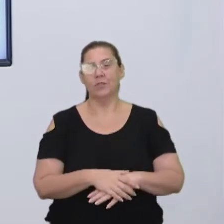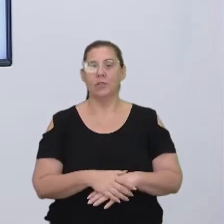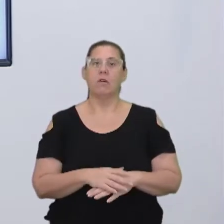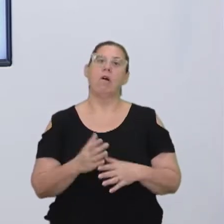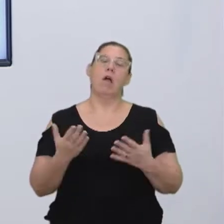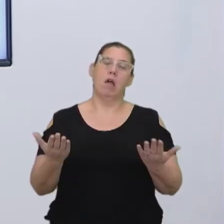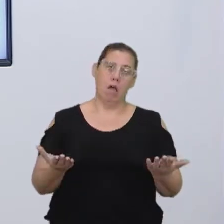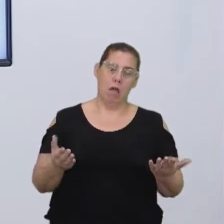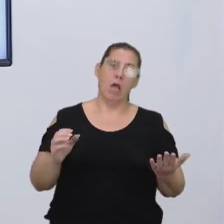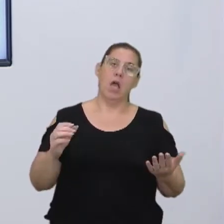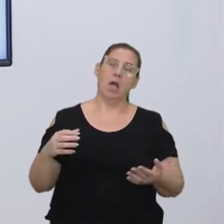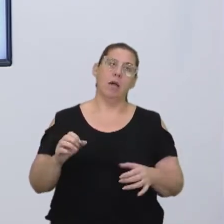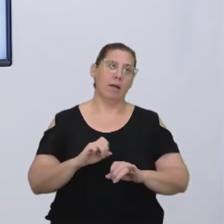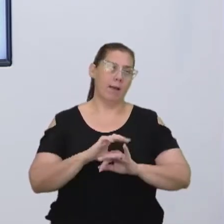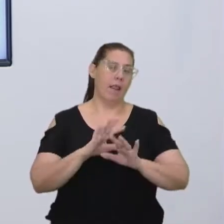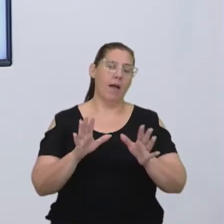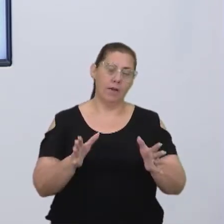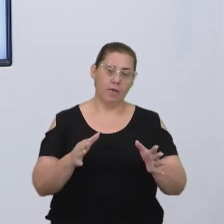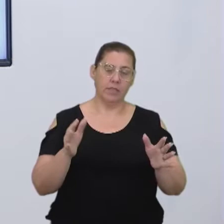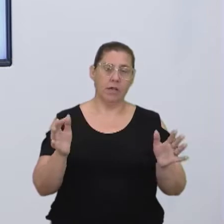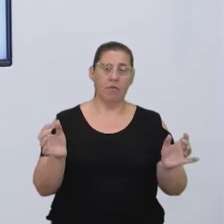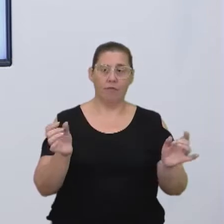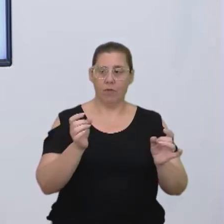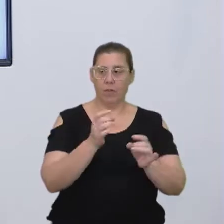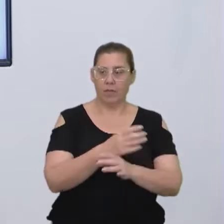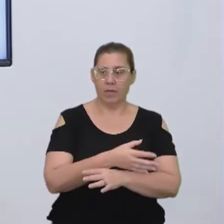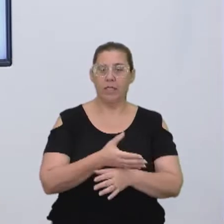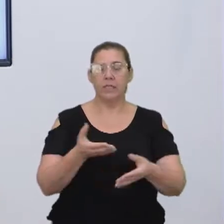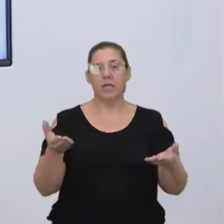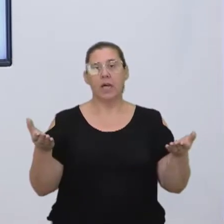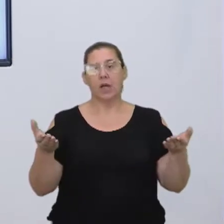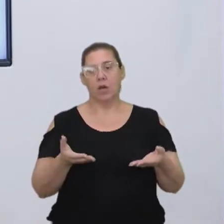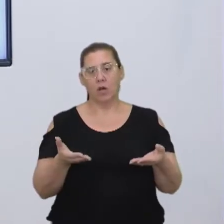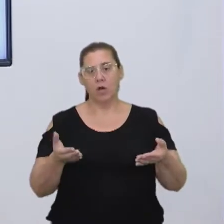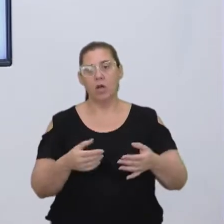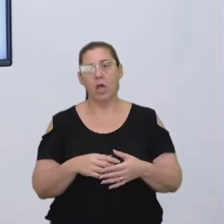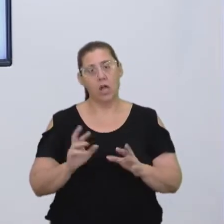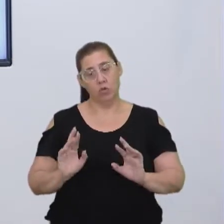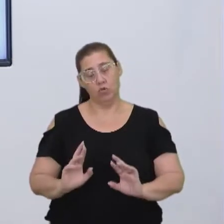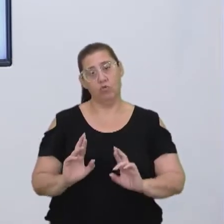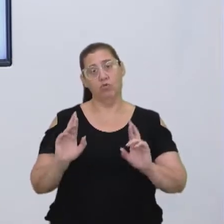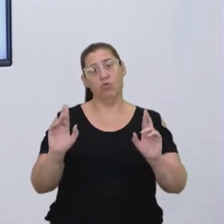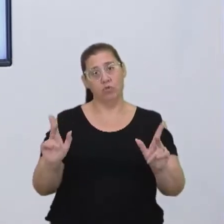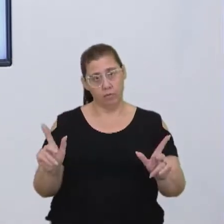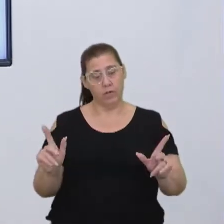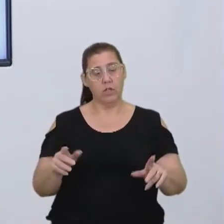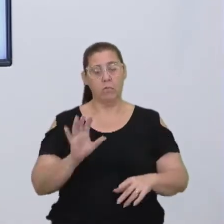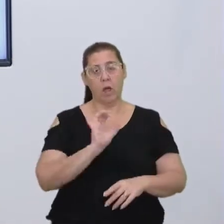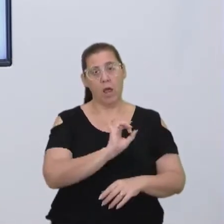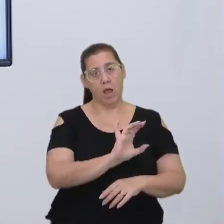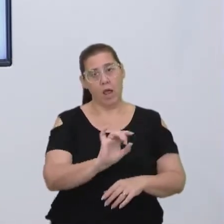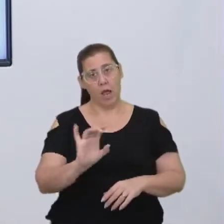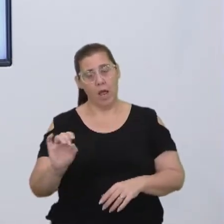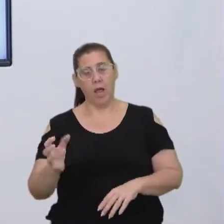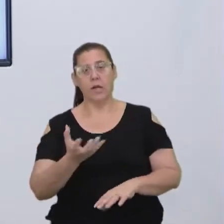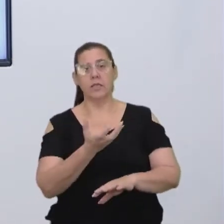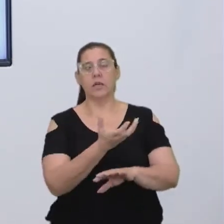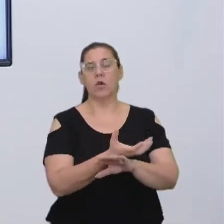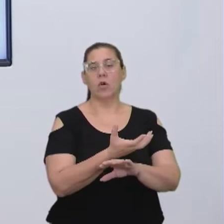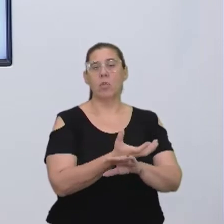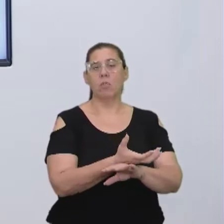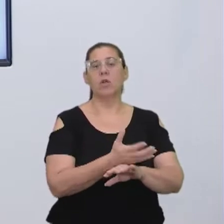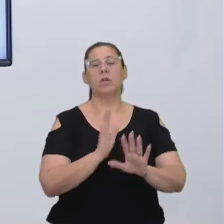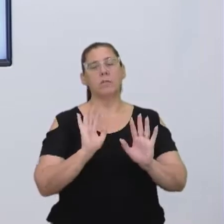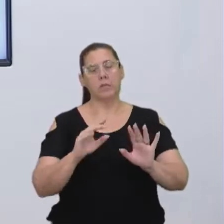que essa finalização do nosso componente, ela é diferente, né, para cada componente, mas querendo ou não, a gente está